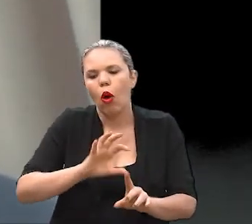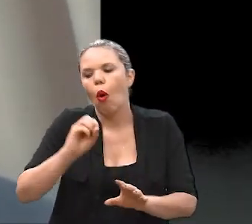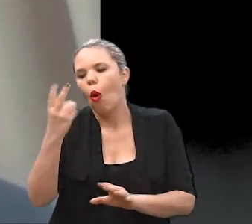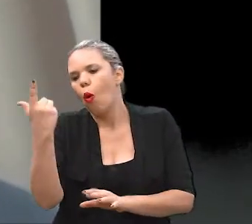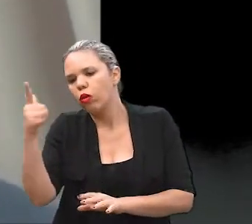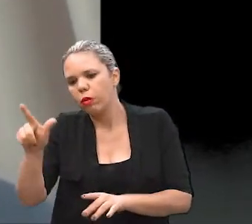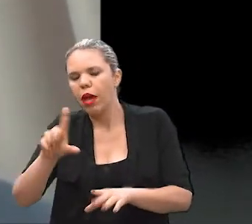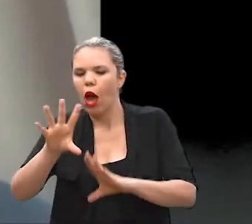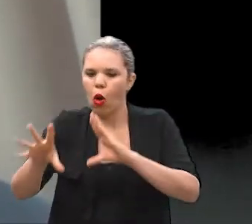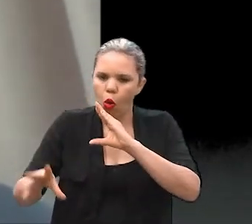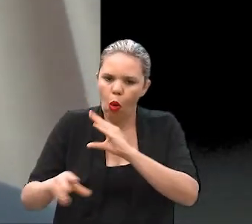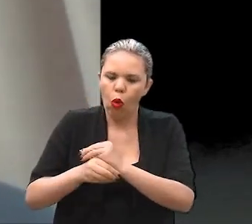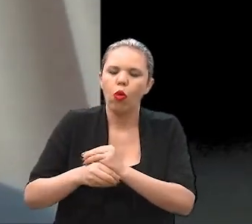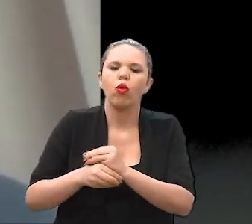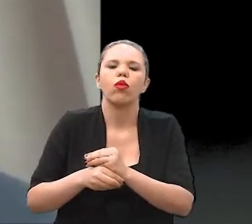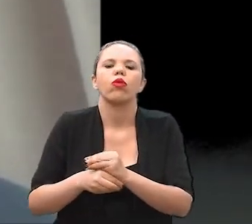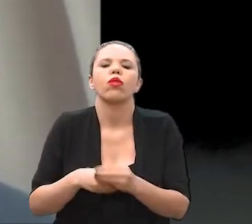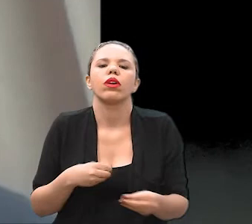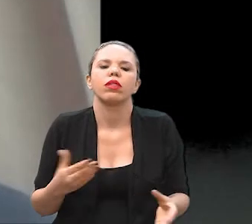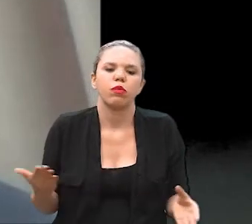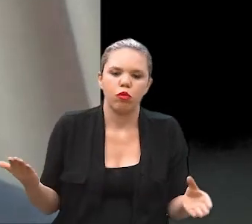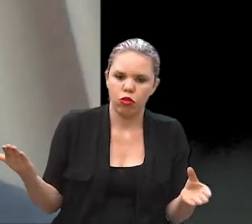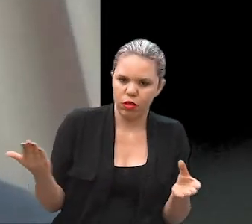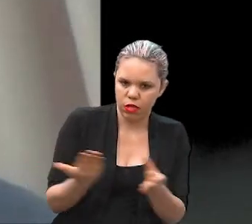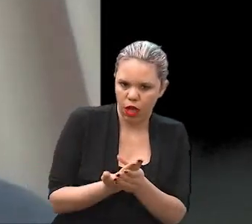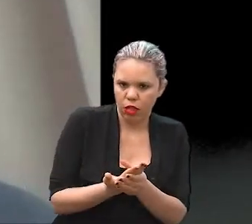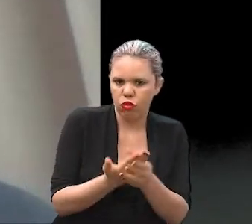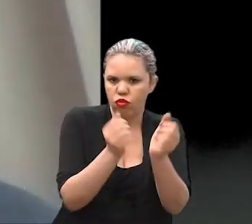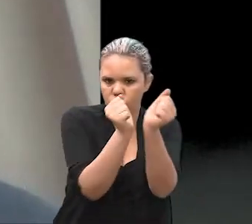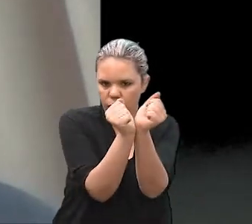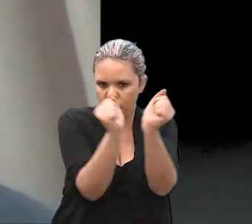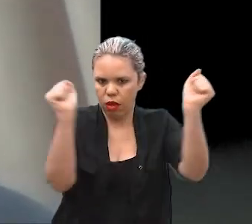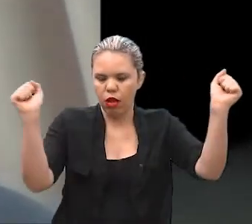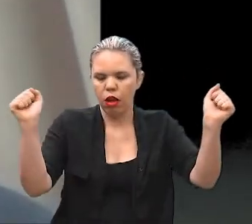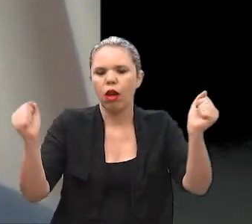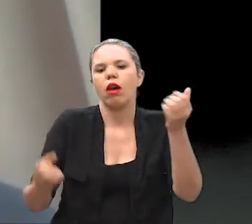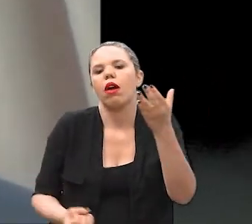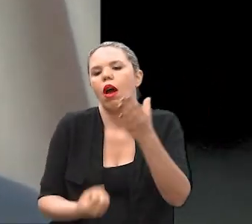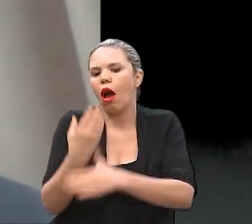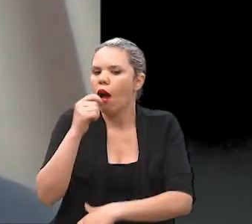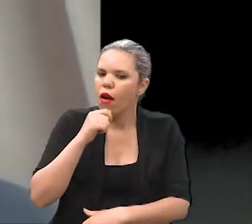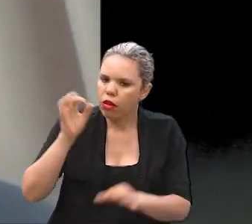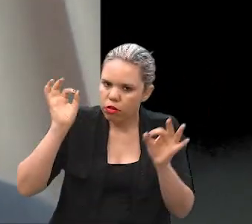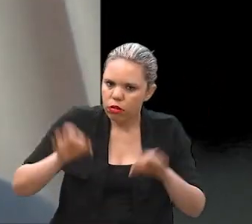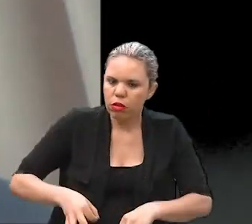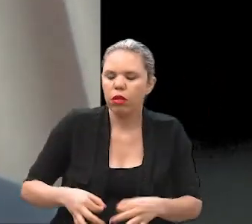conclua o processo de abolição, que ele não aconteceu como deveria, porque os negros, quando